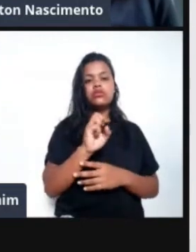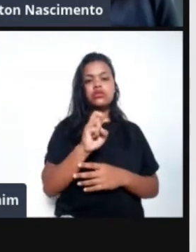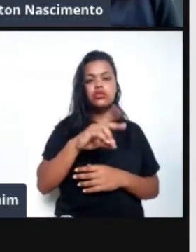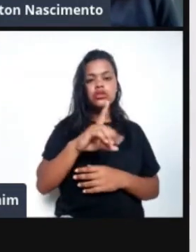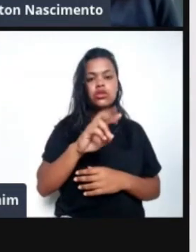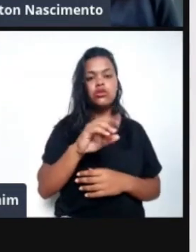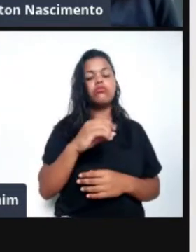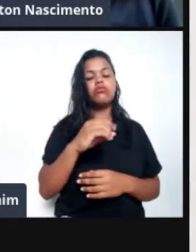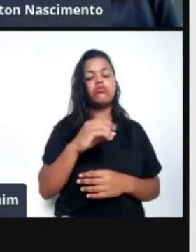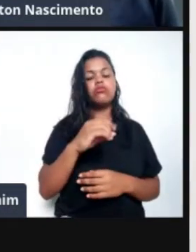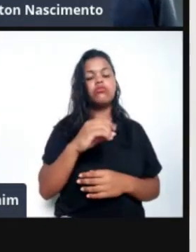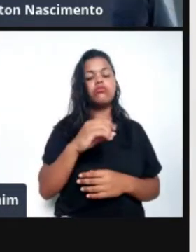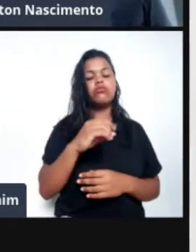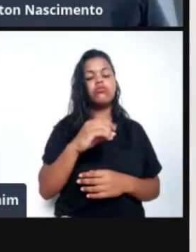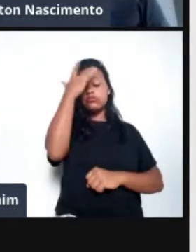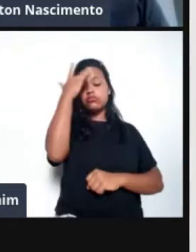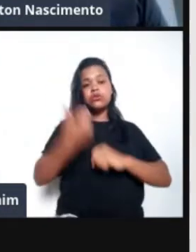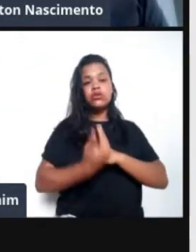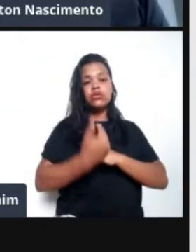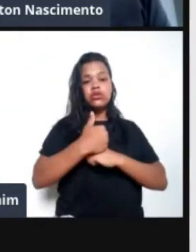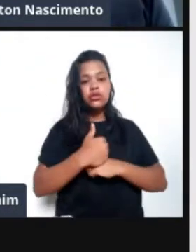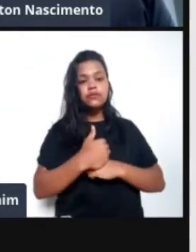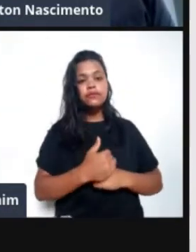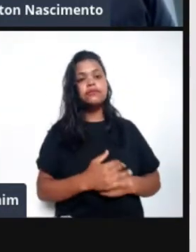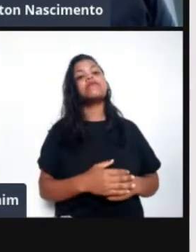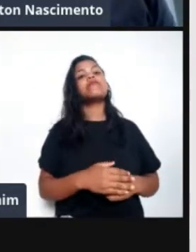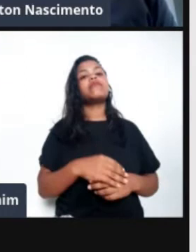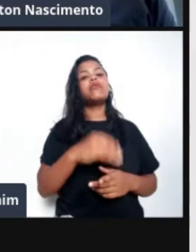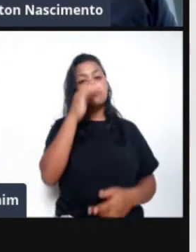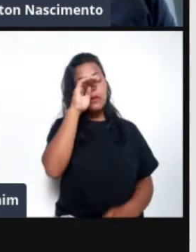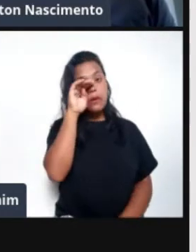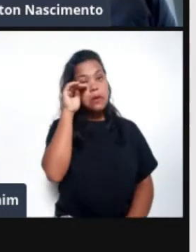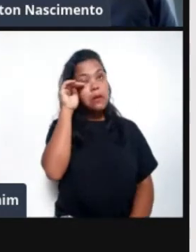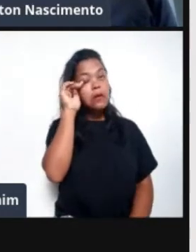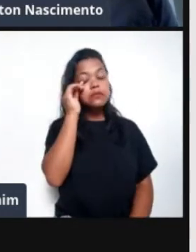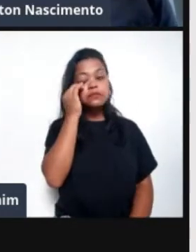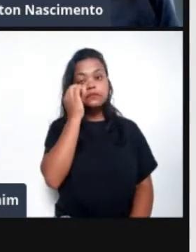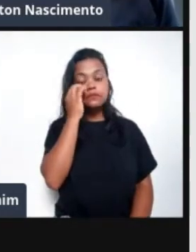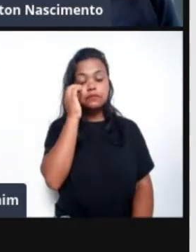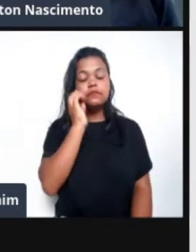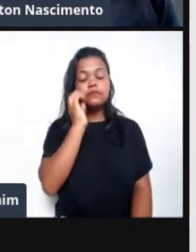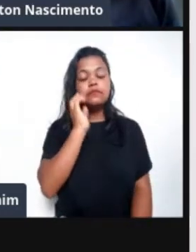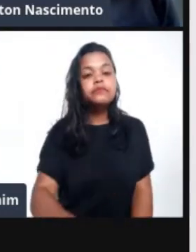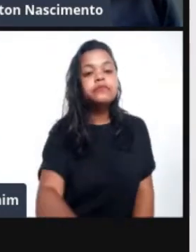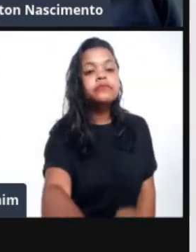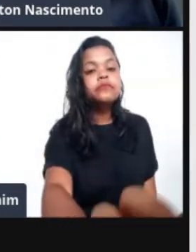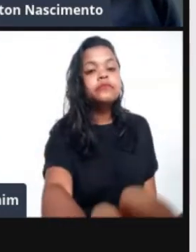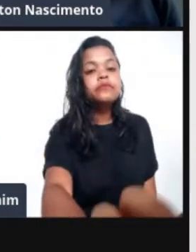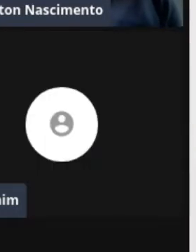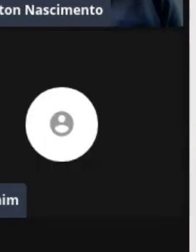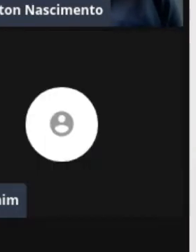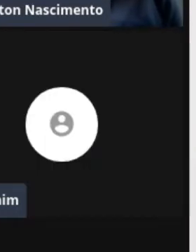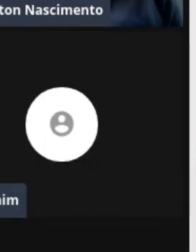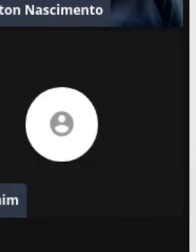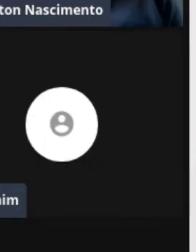algumas moléculas associadas, que seriam proteínas M de membrana e de UE de envelope, que está na superfície, que também